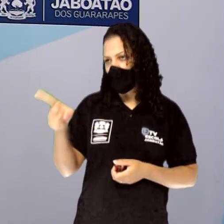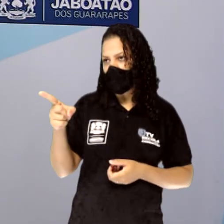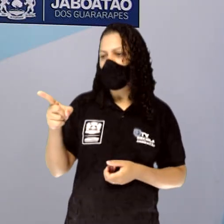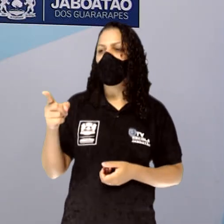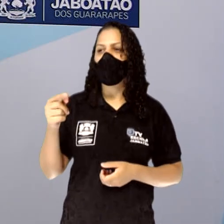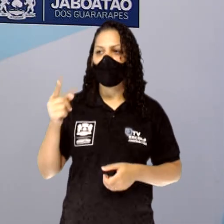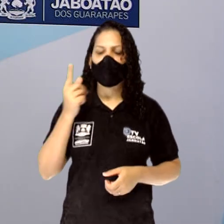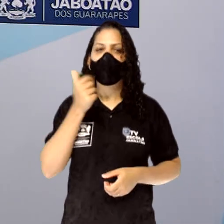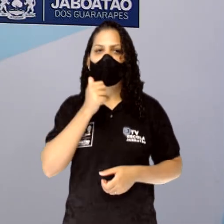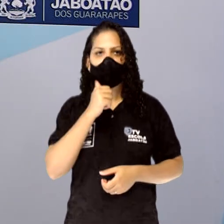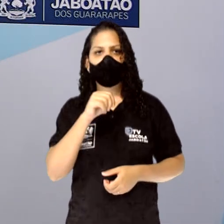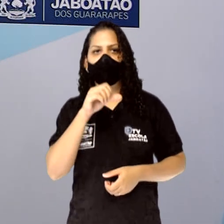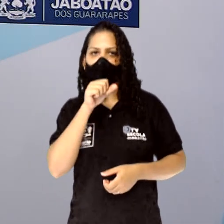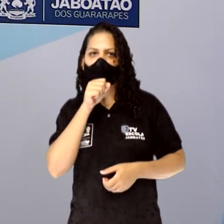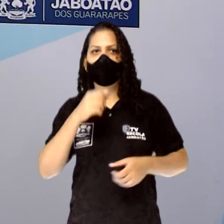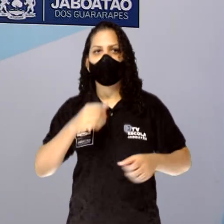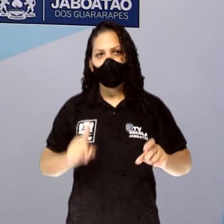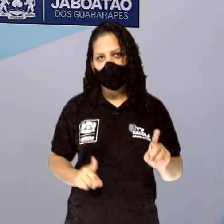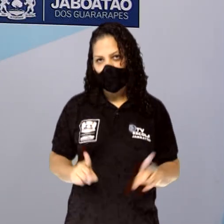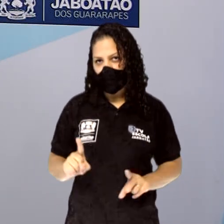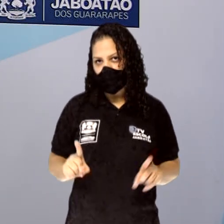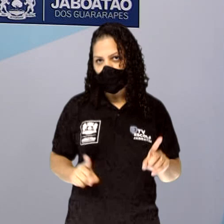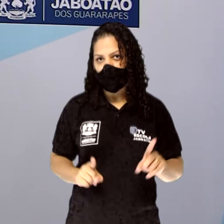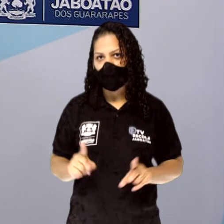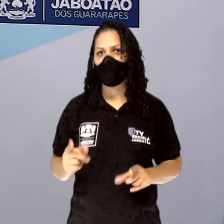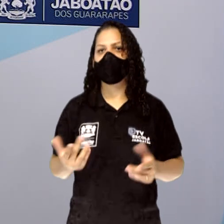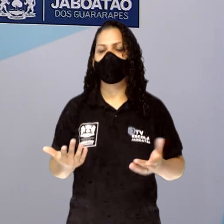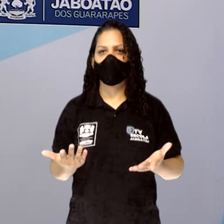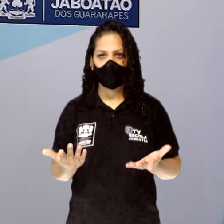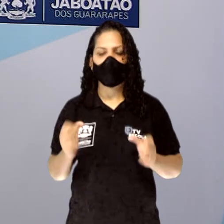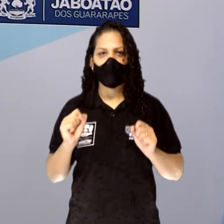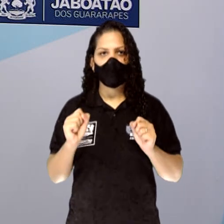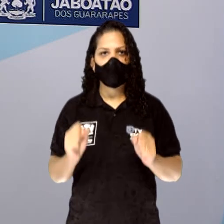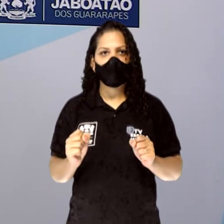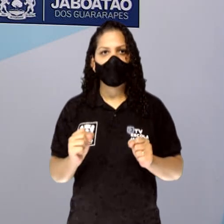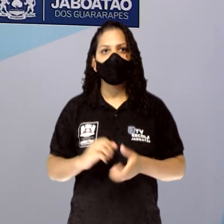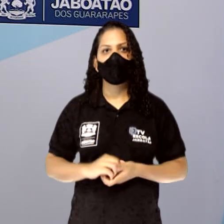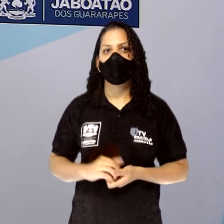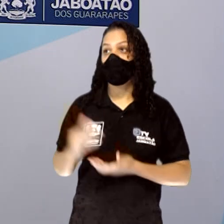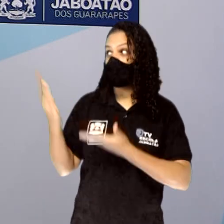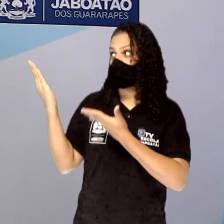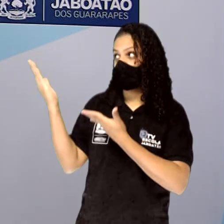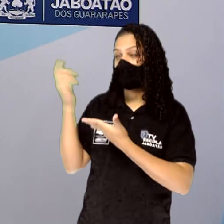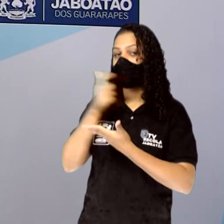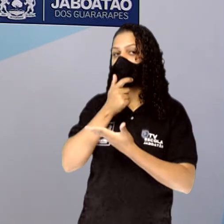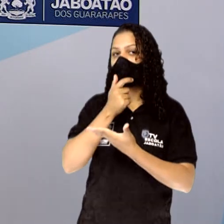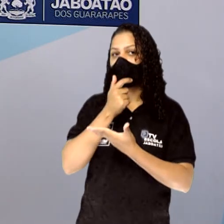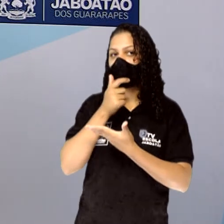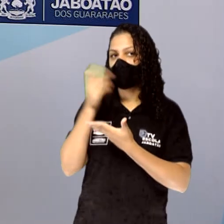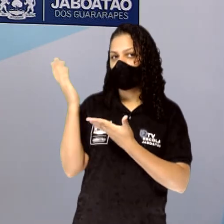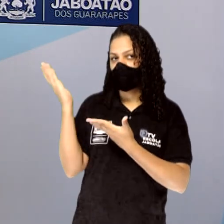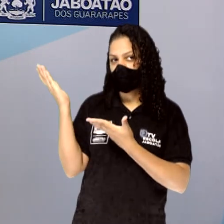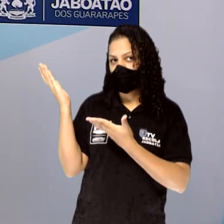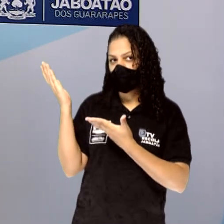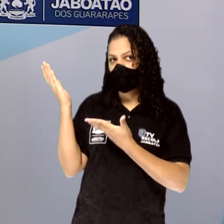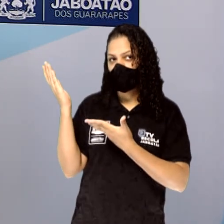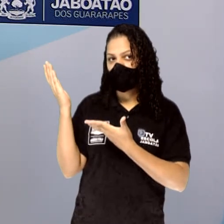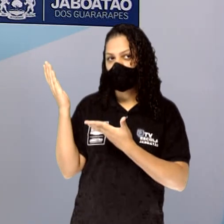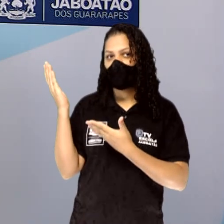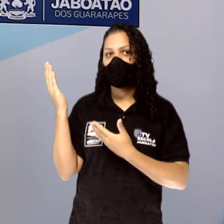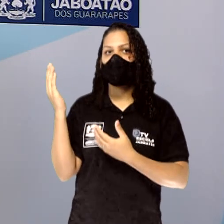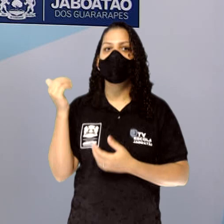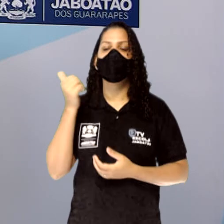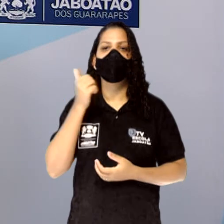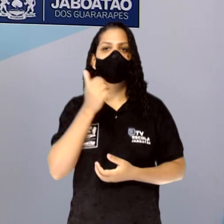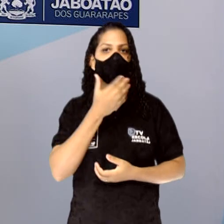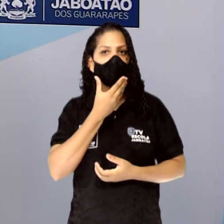ou he is my cousin. Niece, mais uma vez, niece.